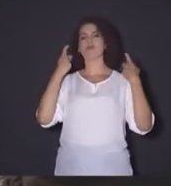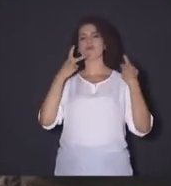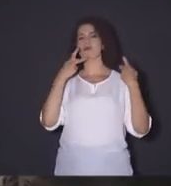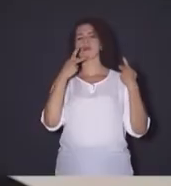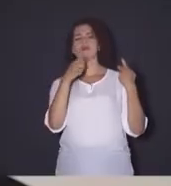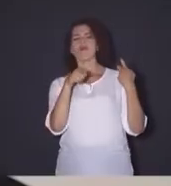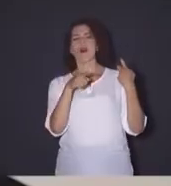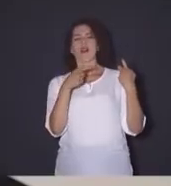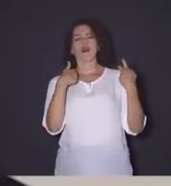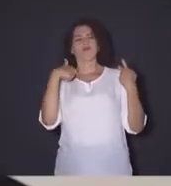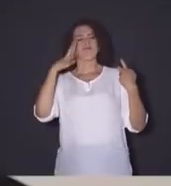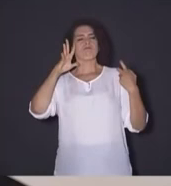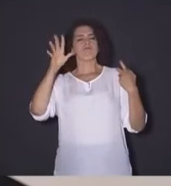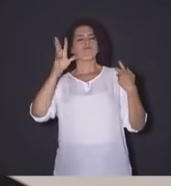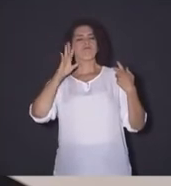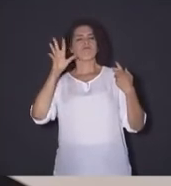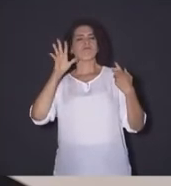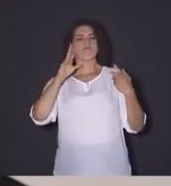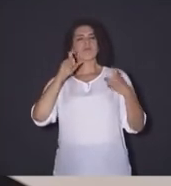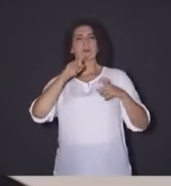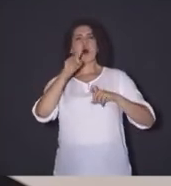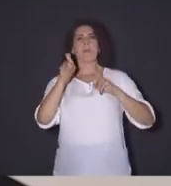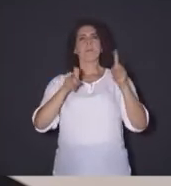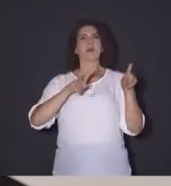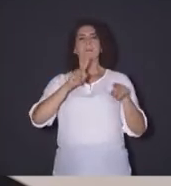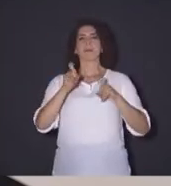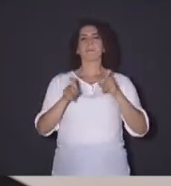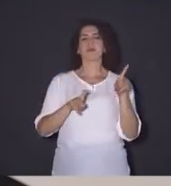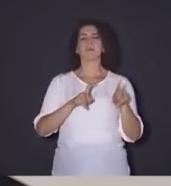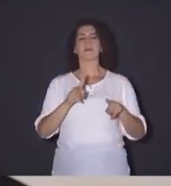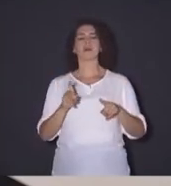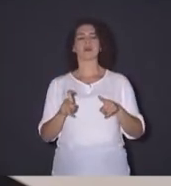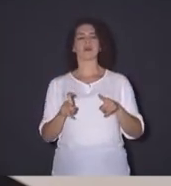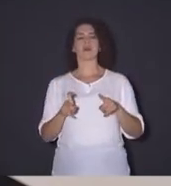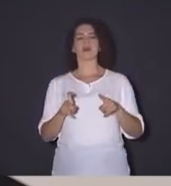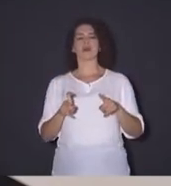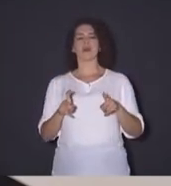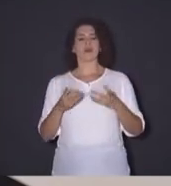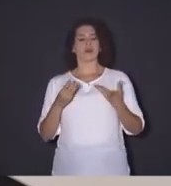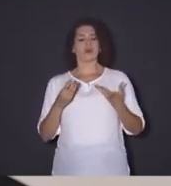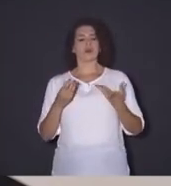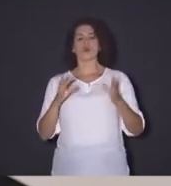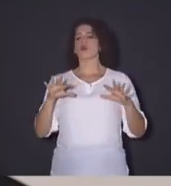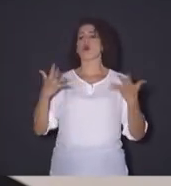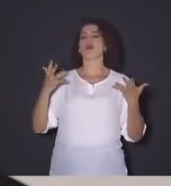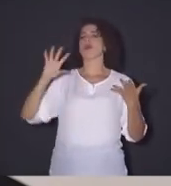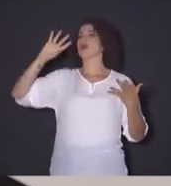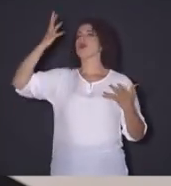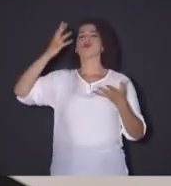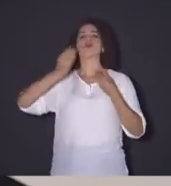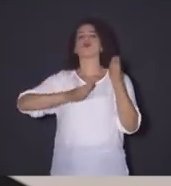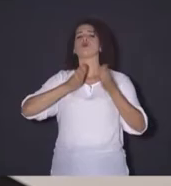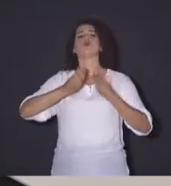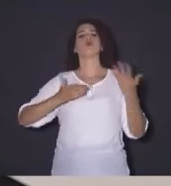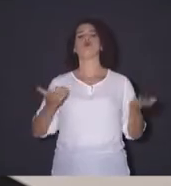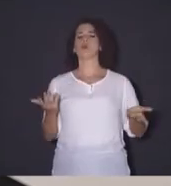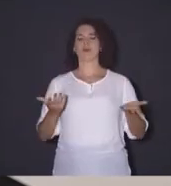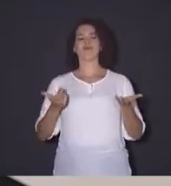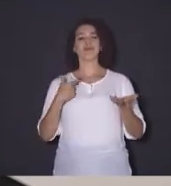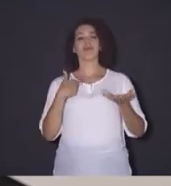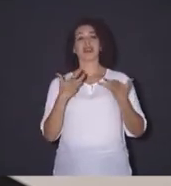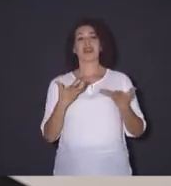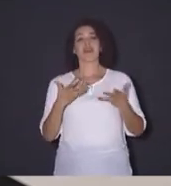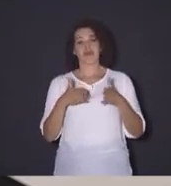fico pensando muito traz muitas indagações e a questão é justamente essa como é uma solução para isso quem quer uma solução